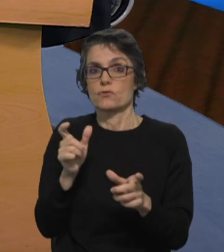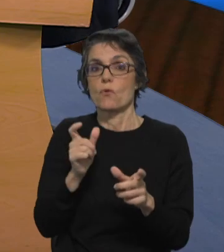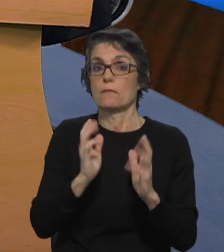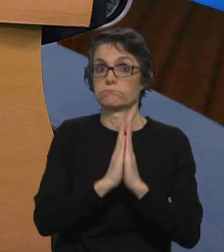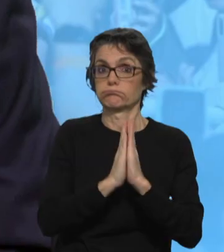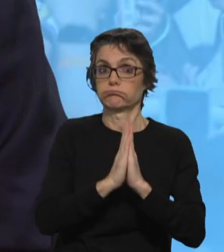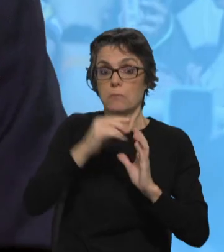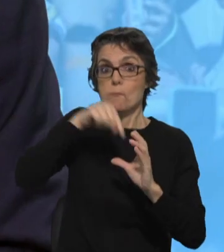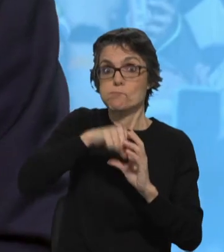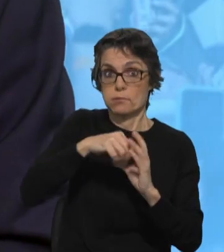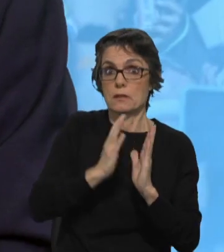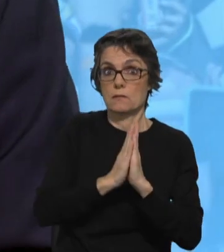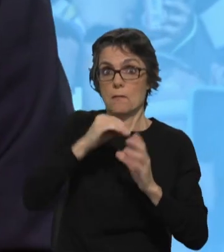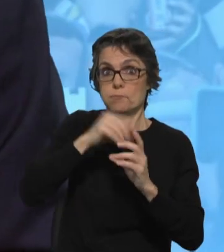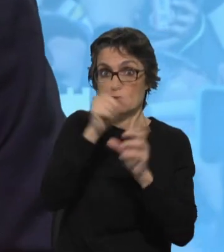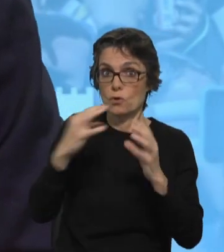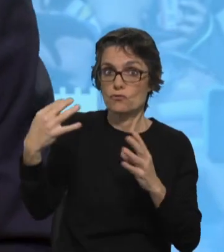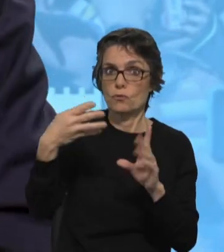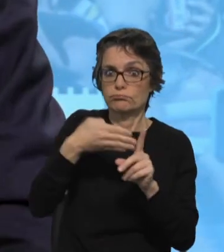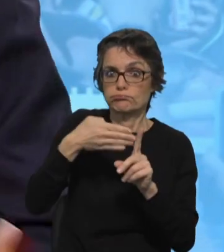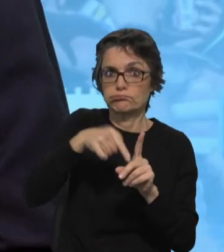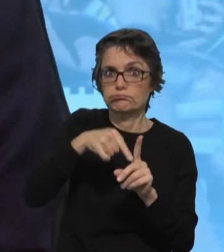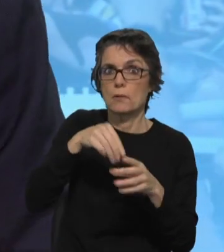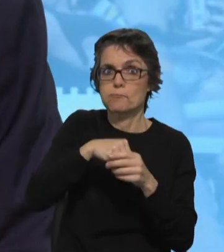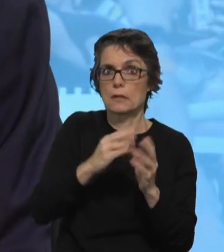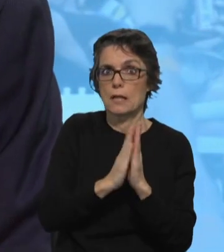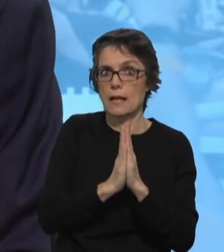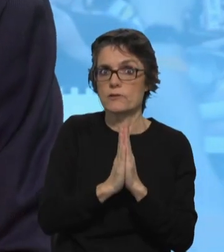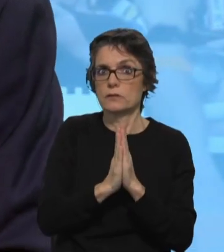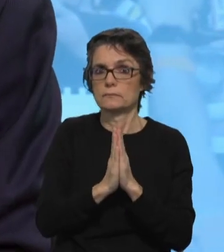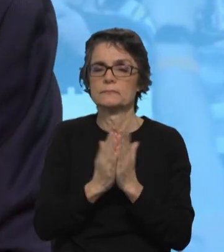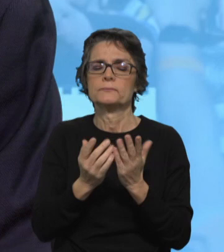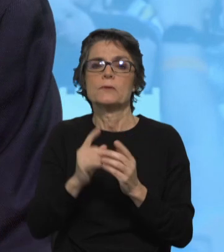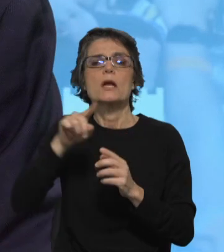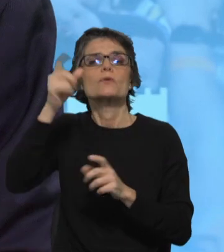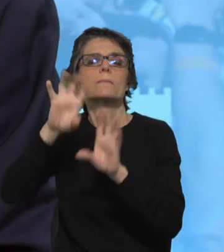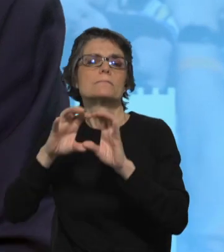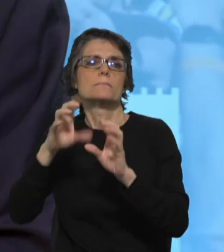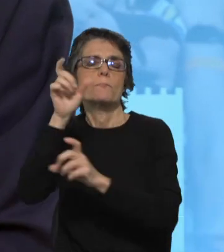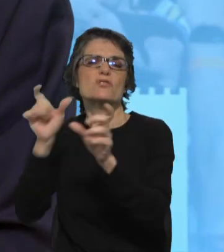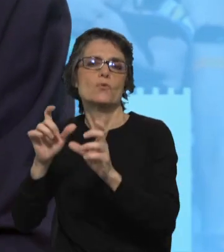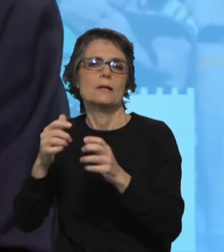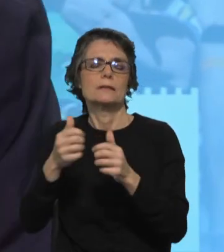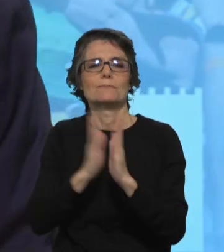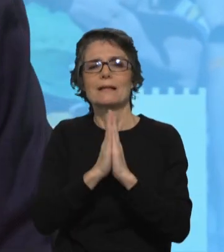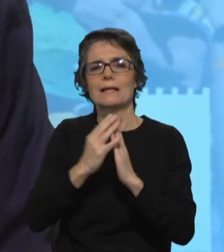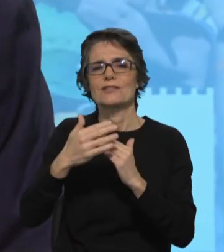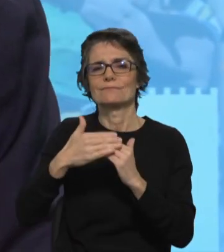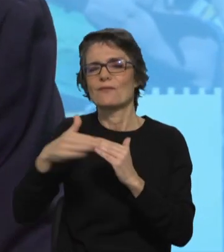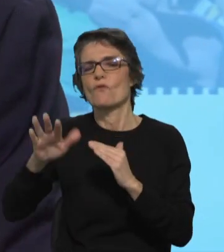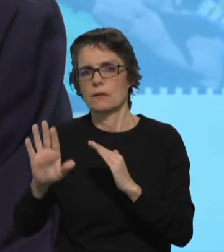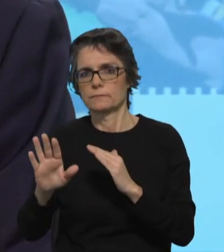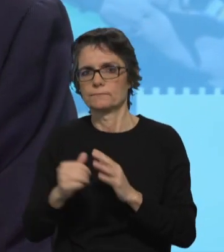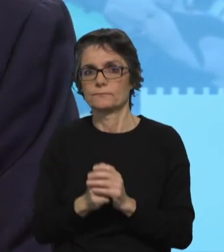para aqueles que se reúnem na igreja, seja para aqueles que de alguma maneira a observam de uma posição mais distante. Eu percebo essa pergunta. Todavia,